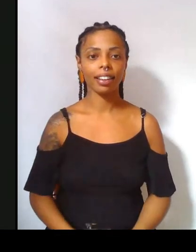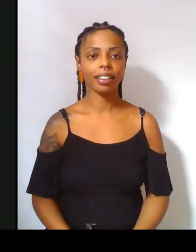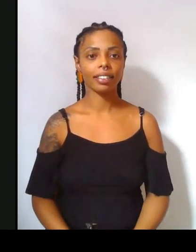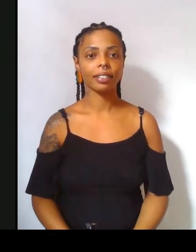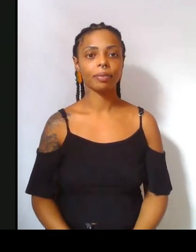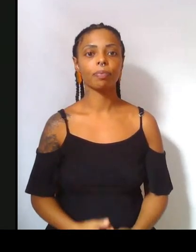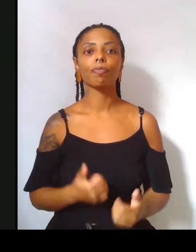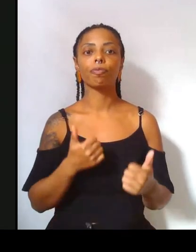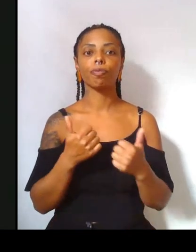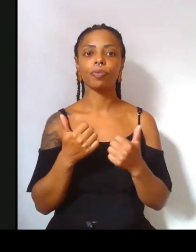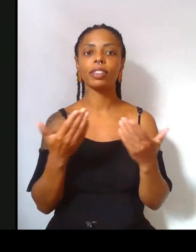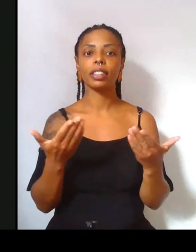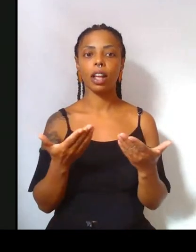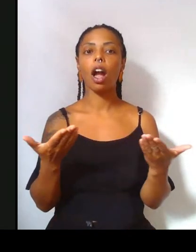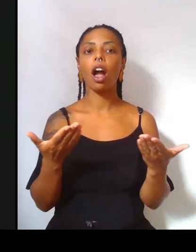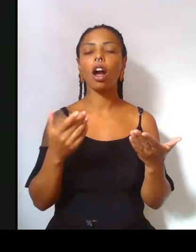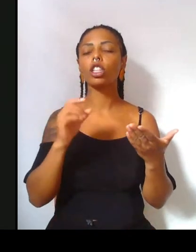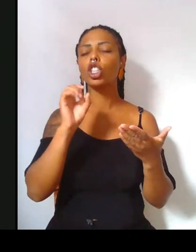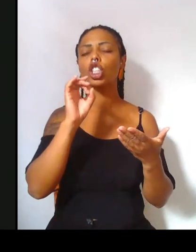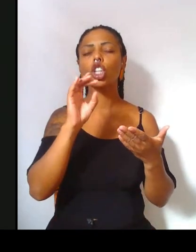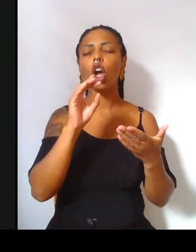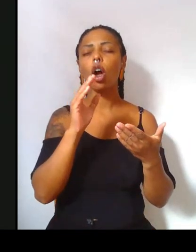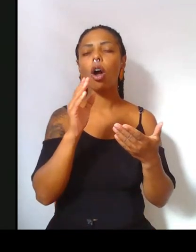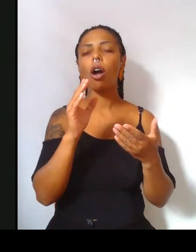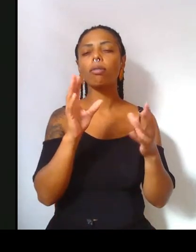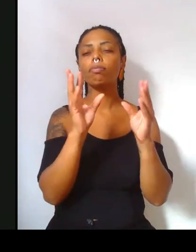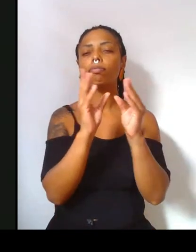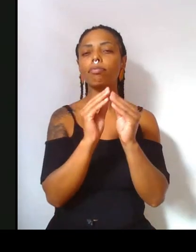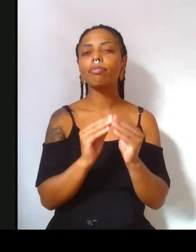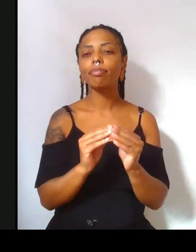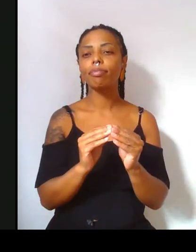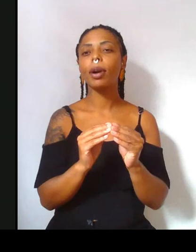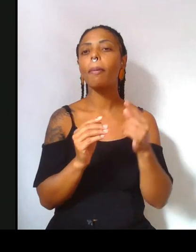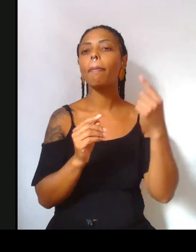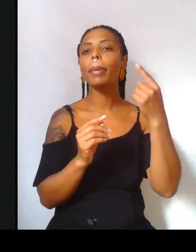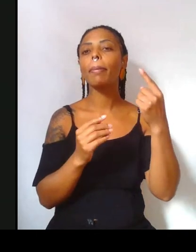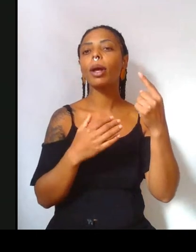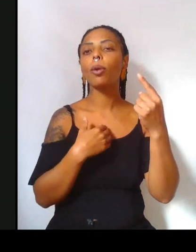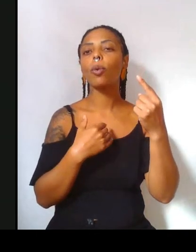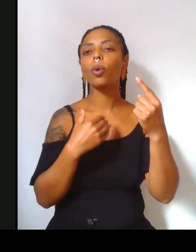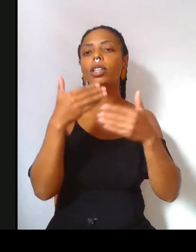vou passar pelos pontos rapidamente aqui do meu primeiro slide